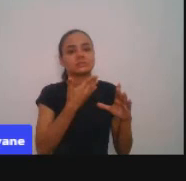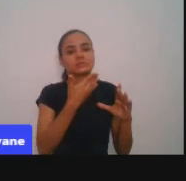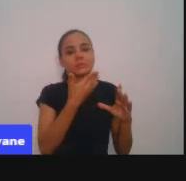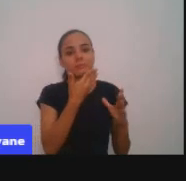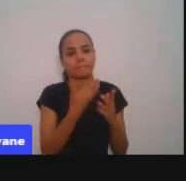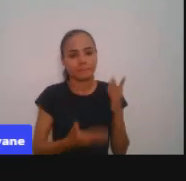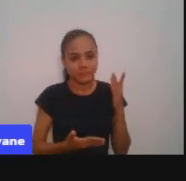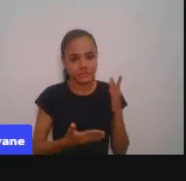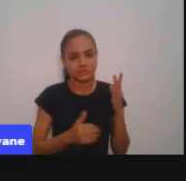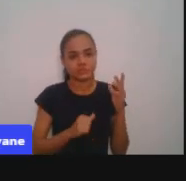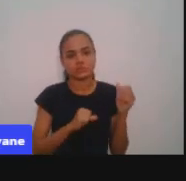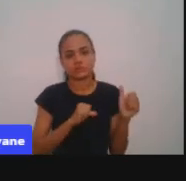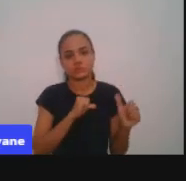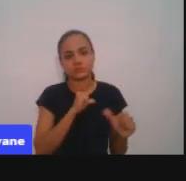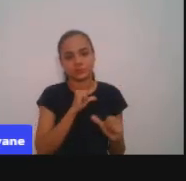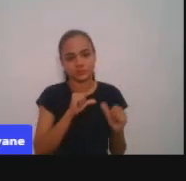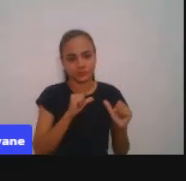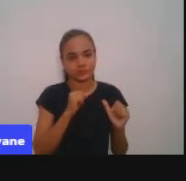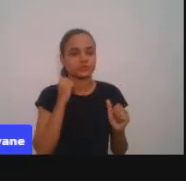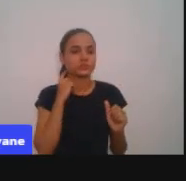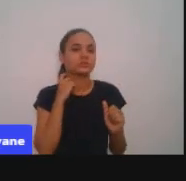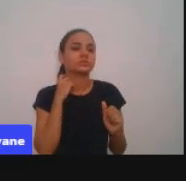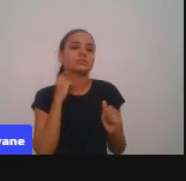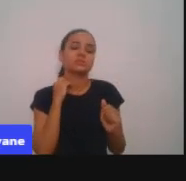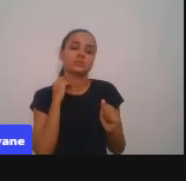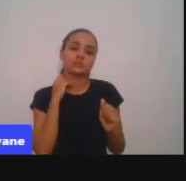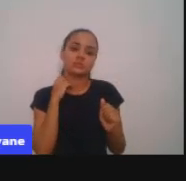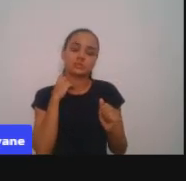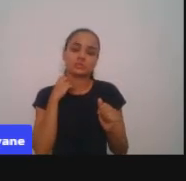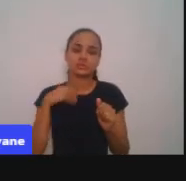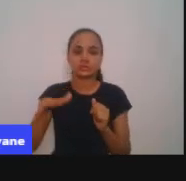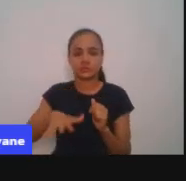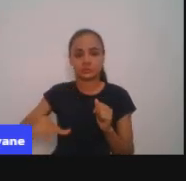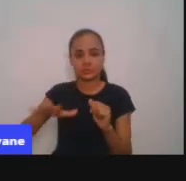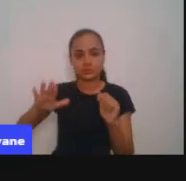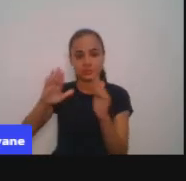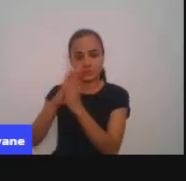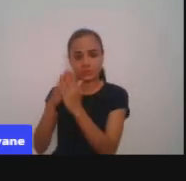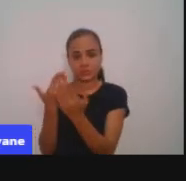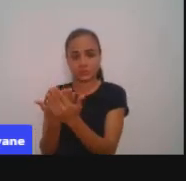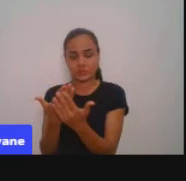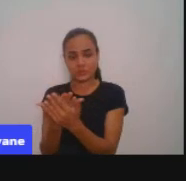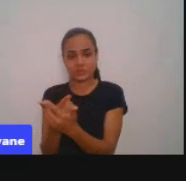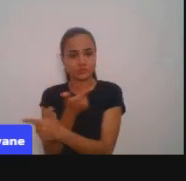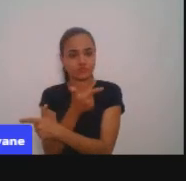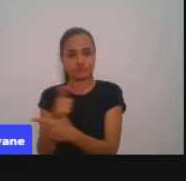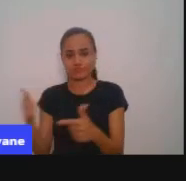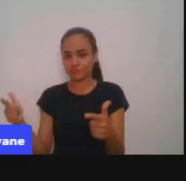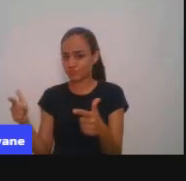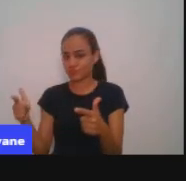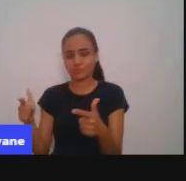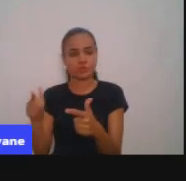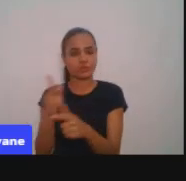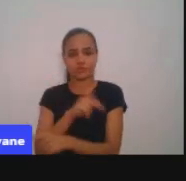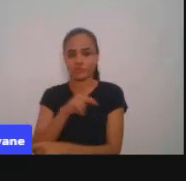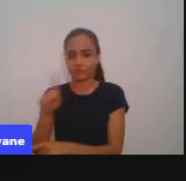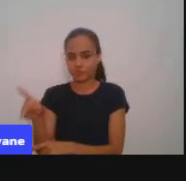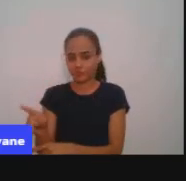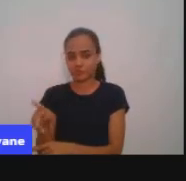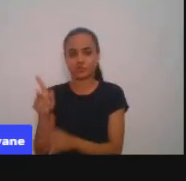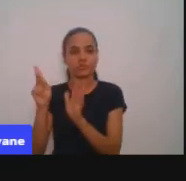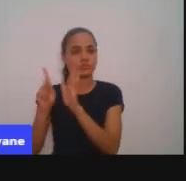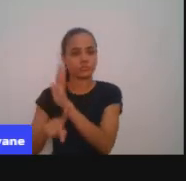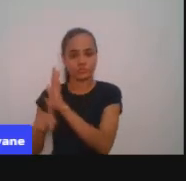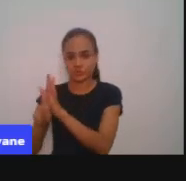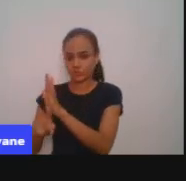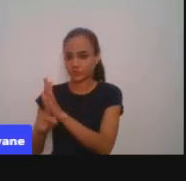o espaço escolar, eu não tenho mais tudo que ele me oferta, que é um professor com a sua intencionalidade, o seu